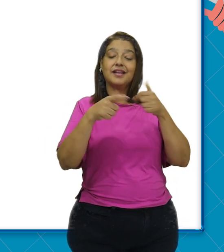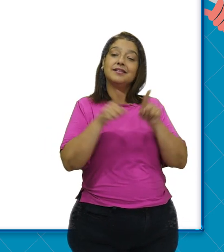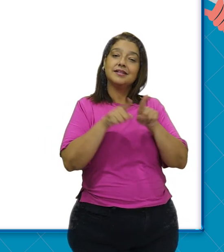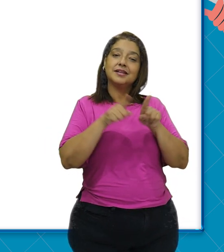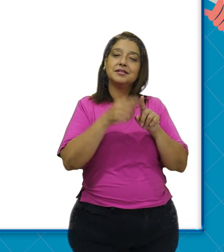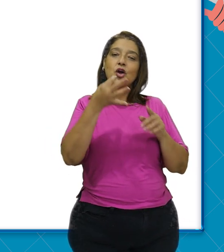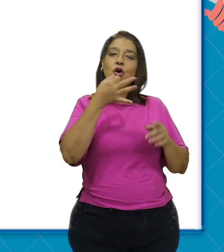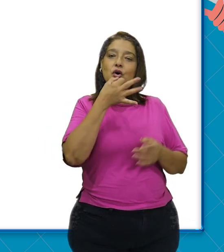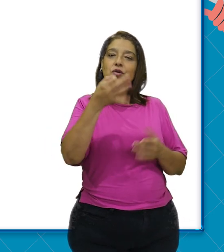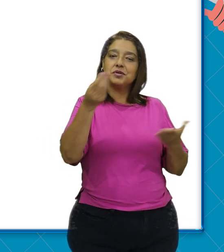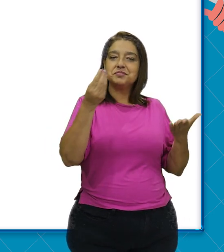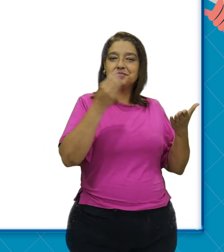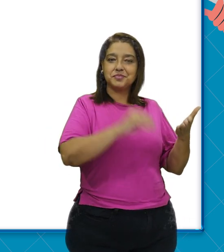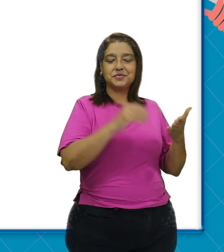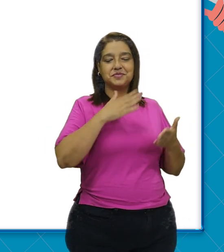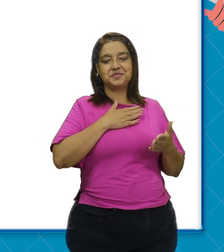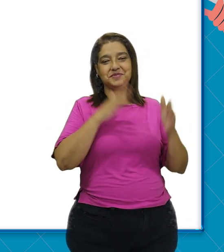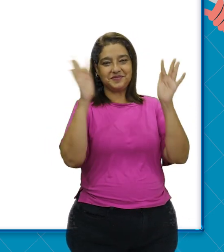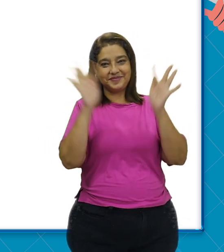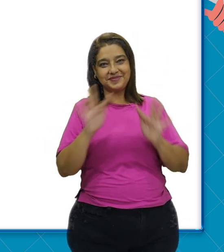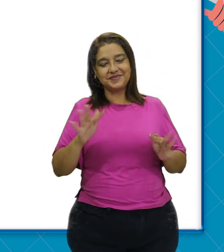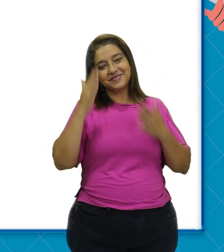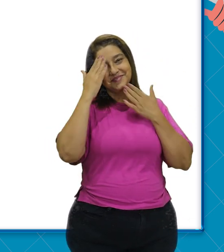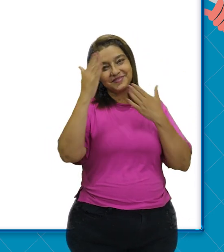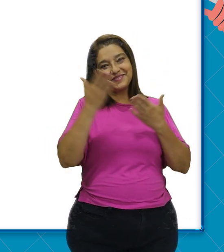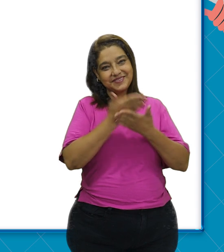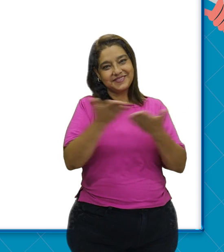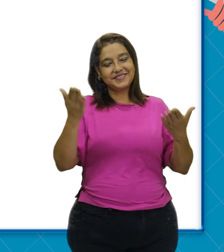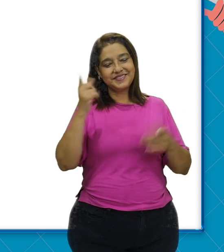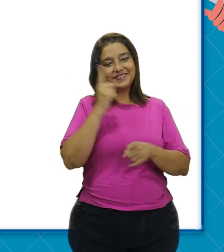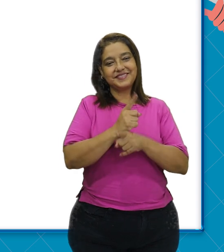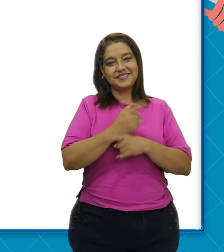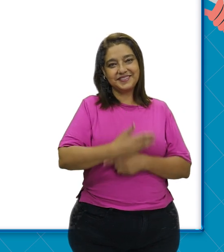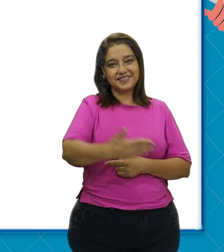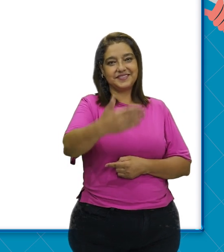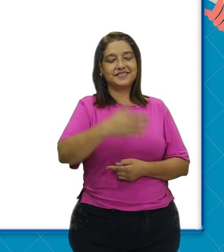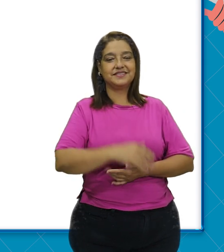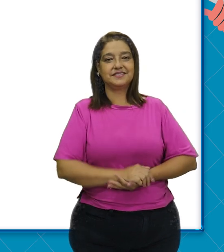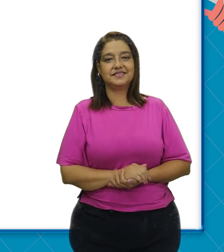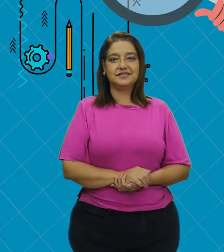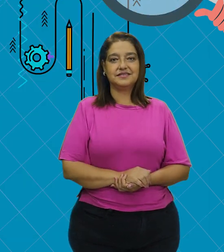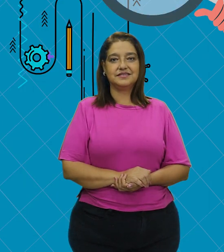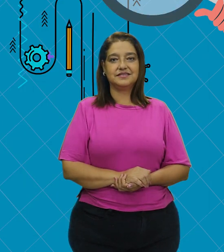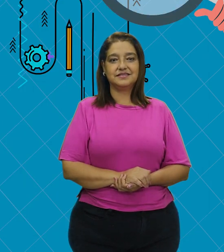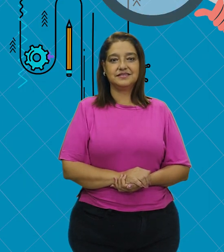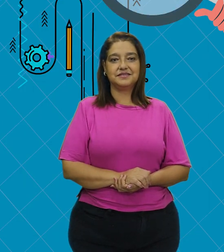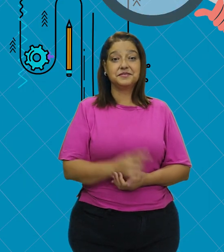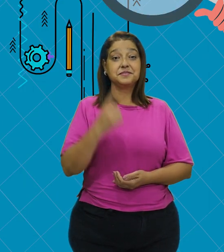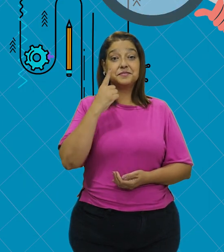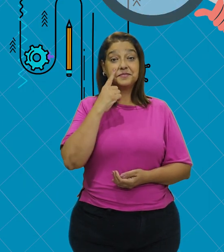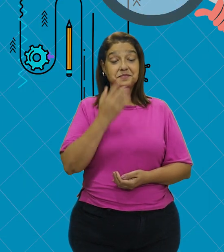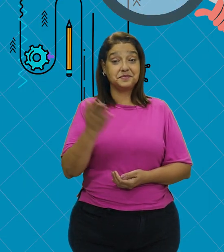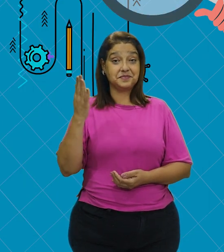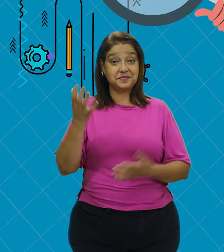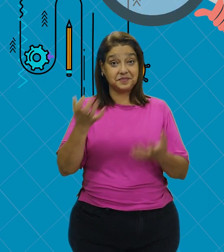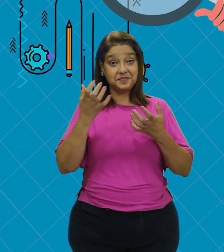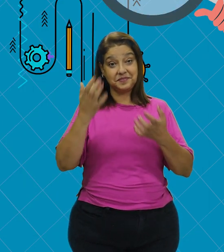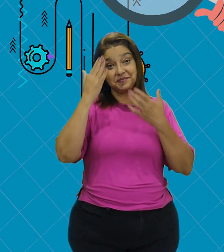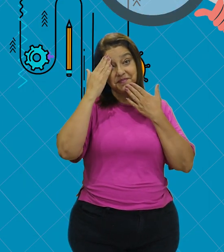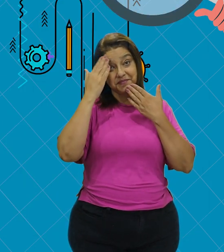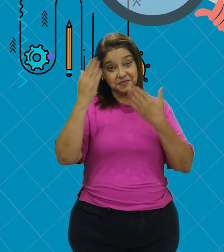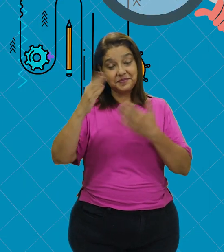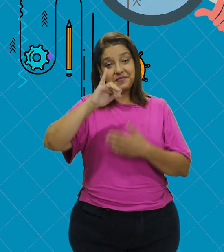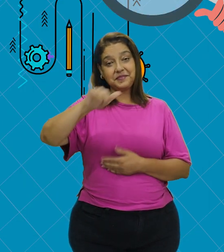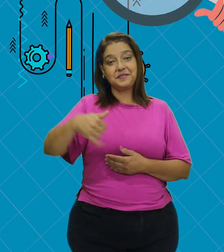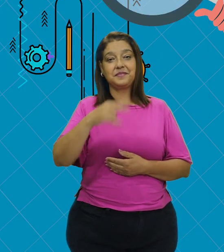like e faça um comentário que eu fico muito feliz. Obrigada e até a próxima! Olha, pessoal, quero agradecer a